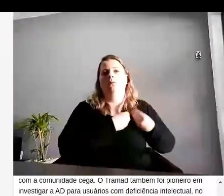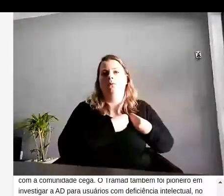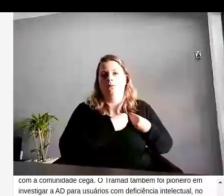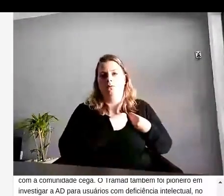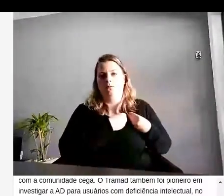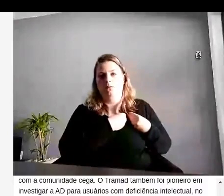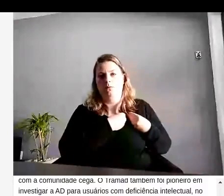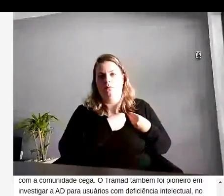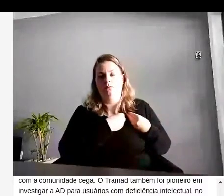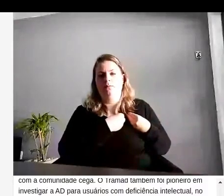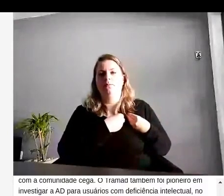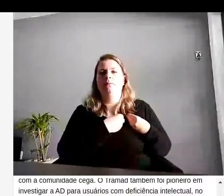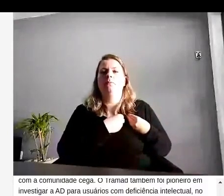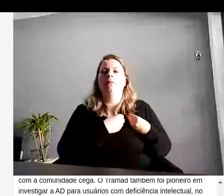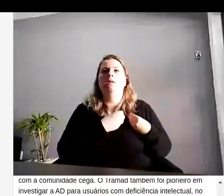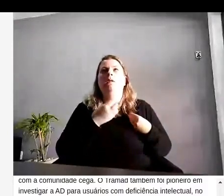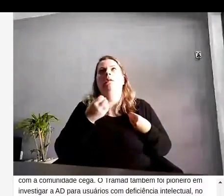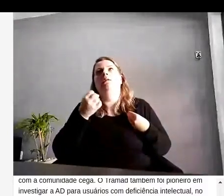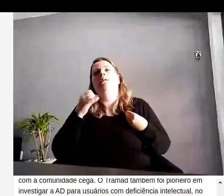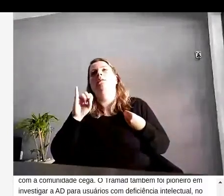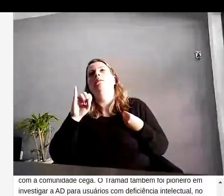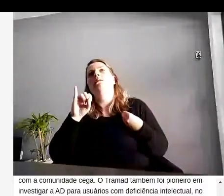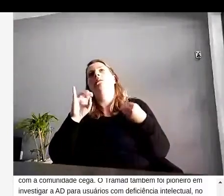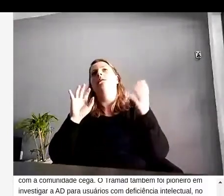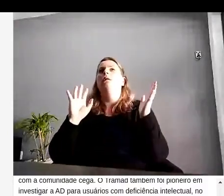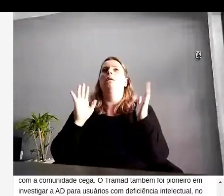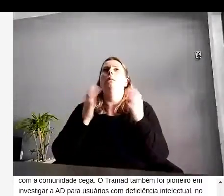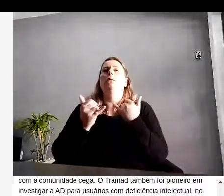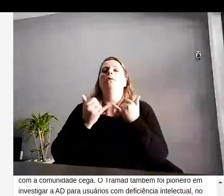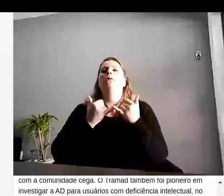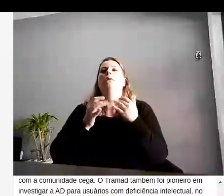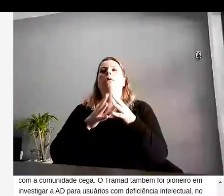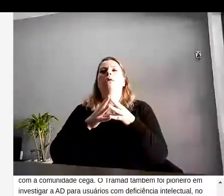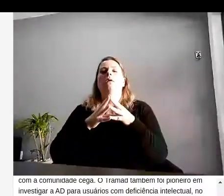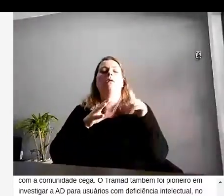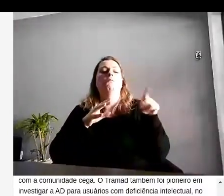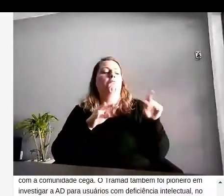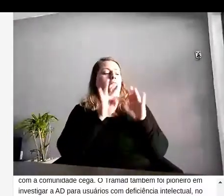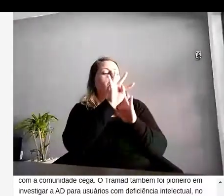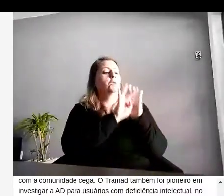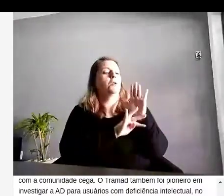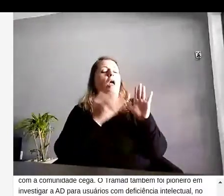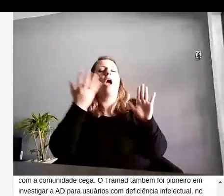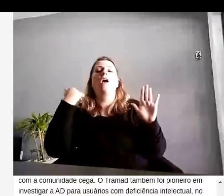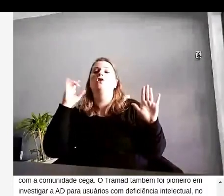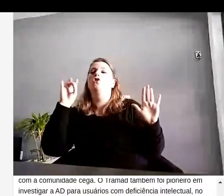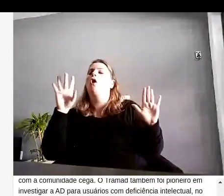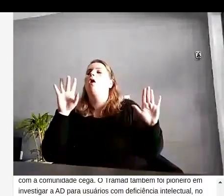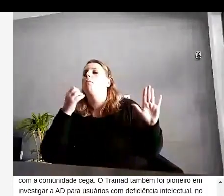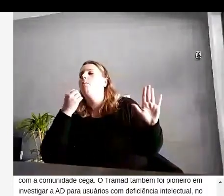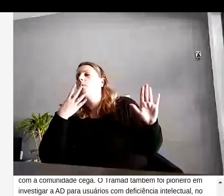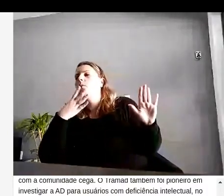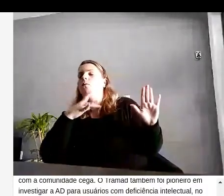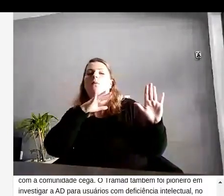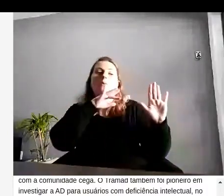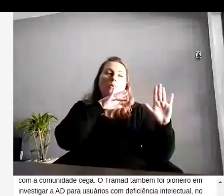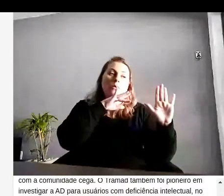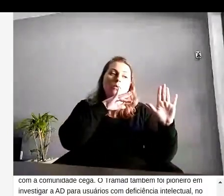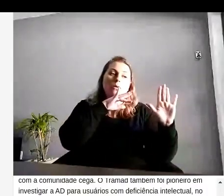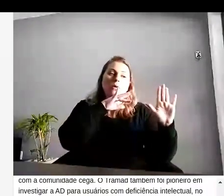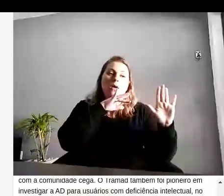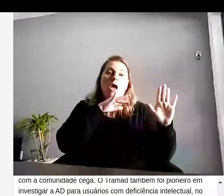Se outrora nós dizíamos: esse roteiro está ótimo, esse roteiro não está bom. Hoje, não